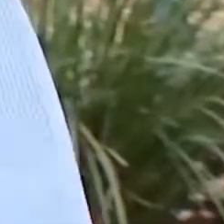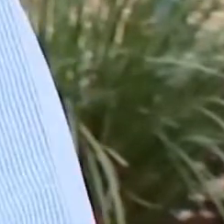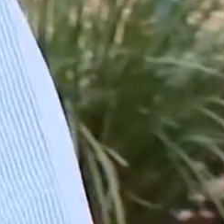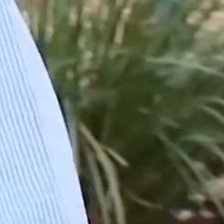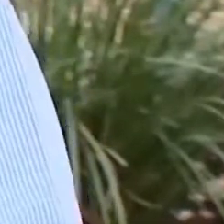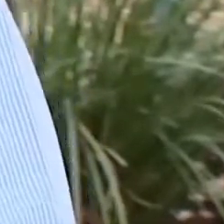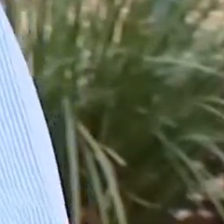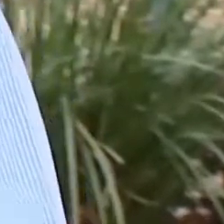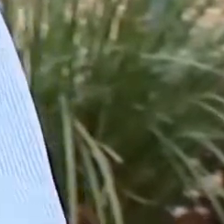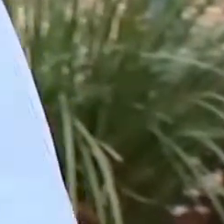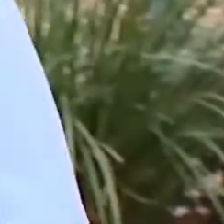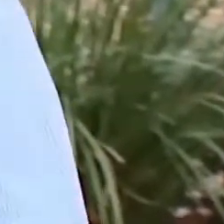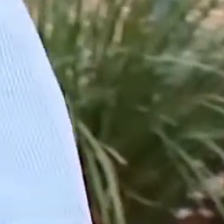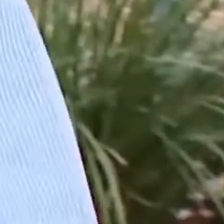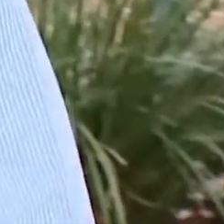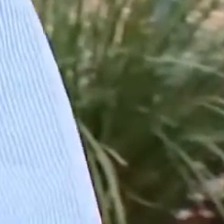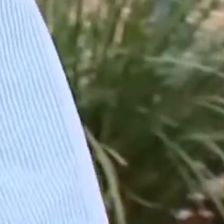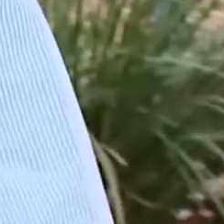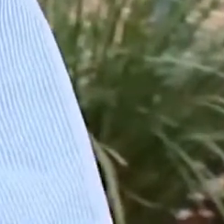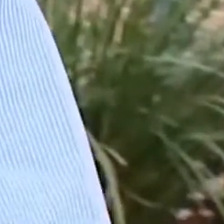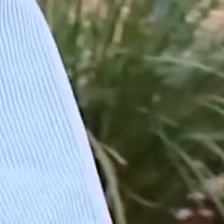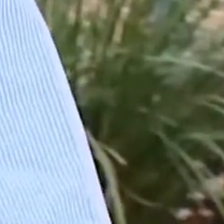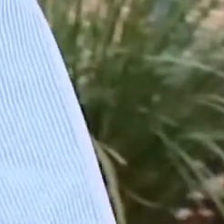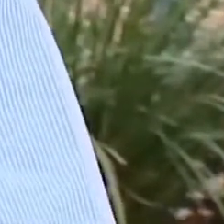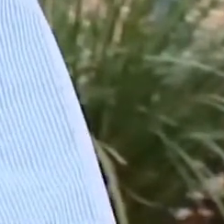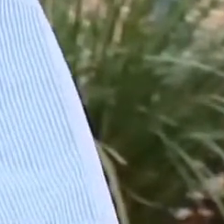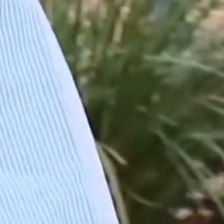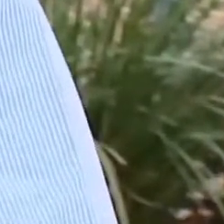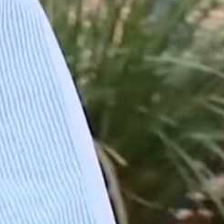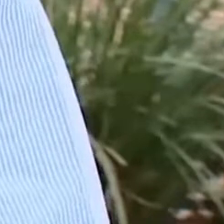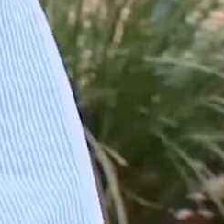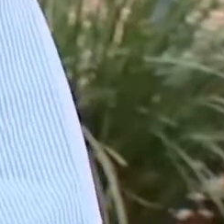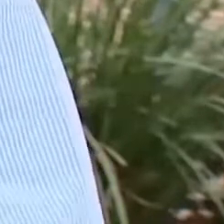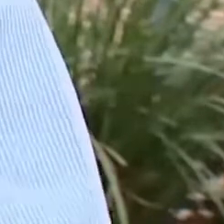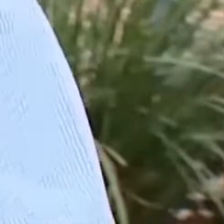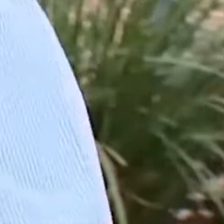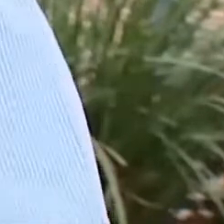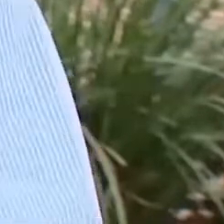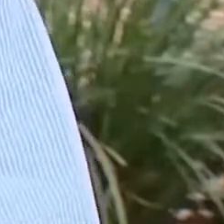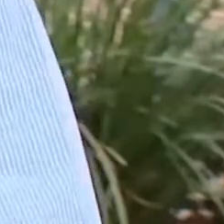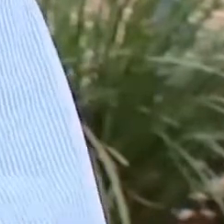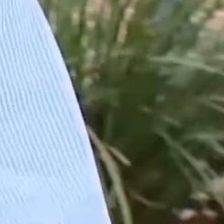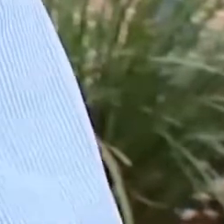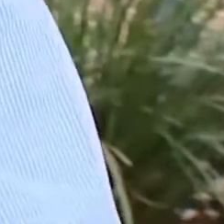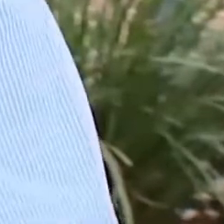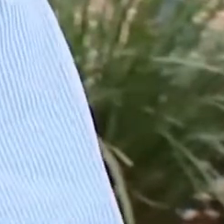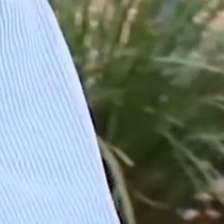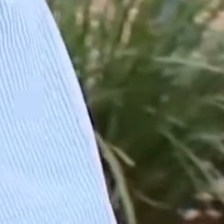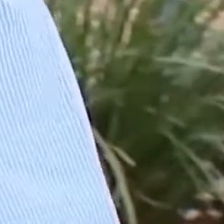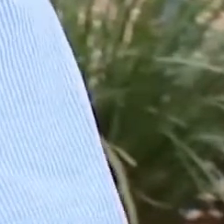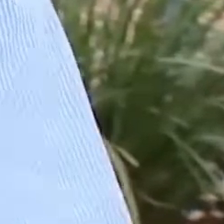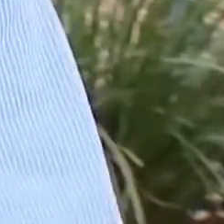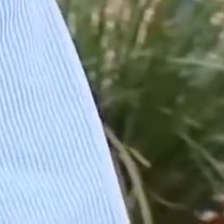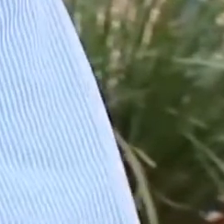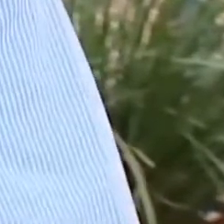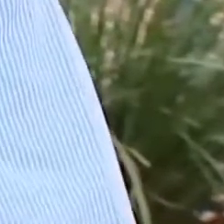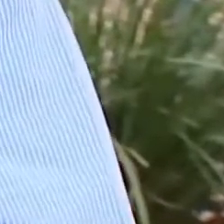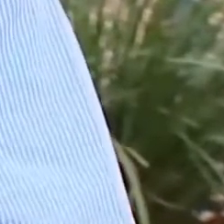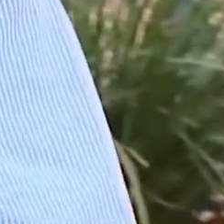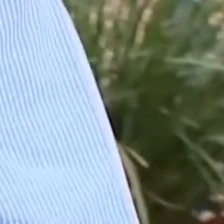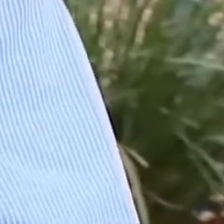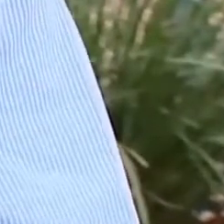vereador, como a equipe que está sempre andando aqui pelo Cambuí, participando também, né, dos eventos que ocorrem, que essa praça